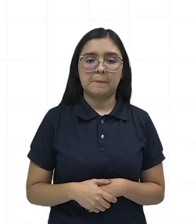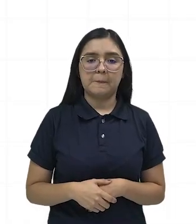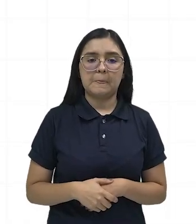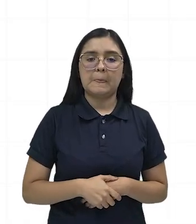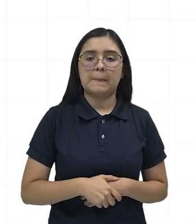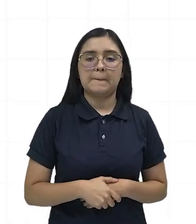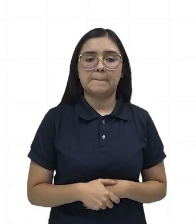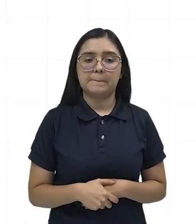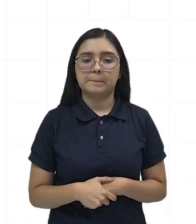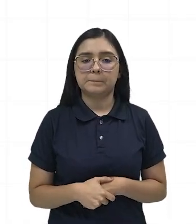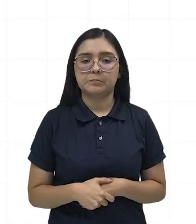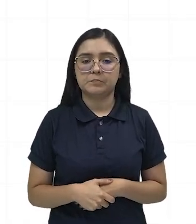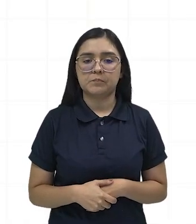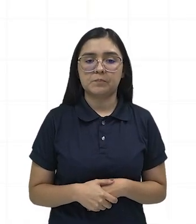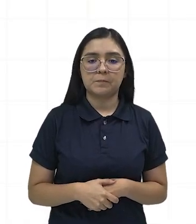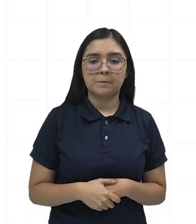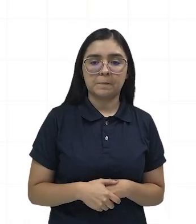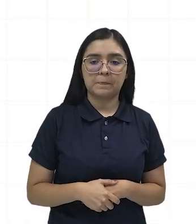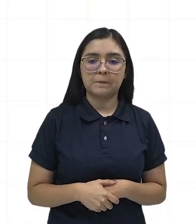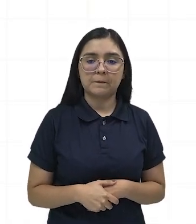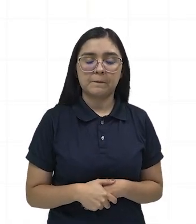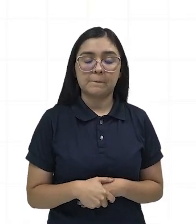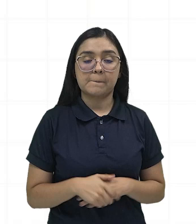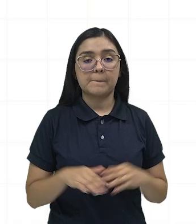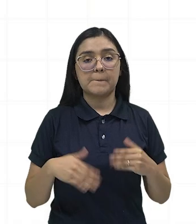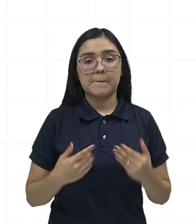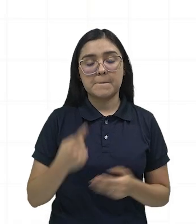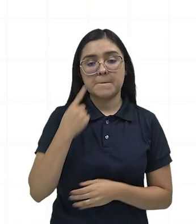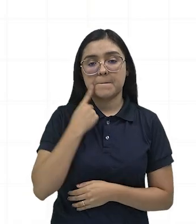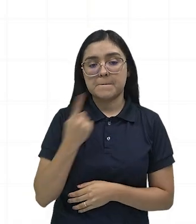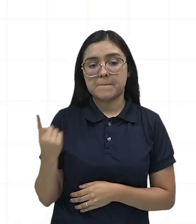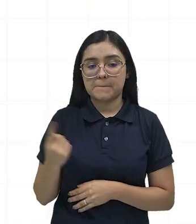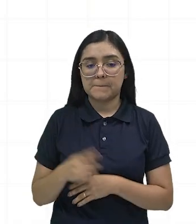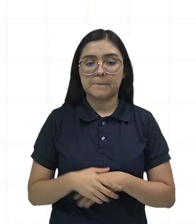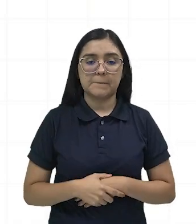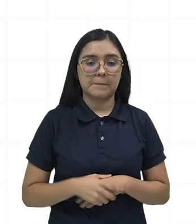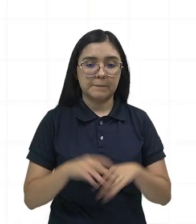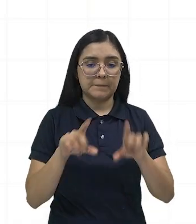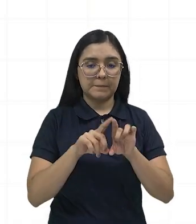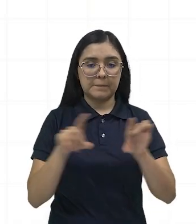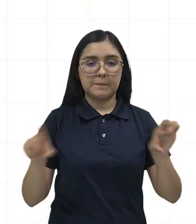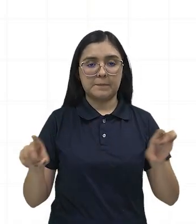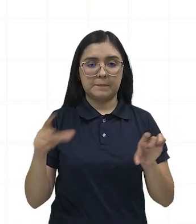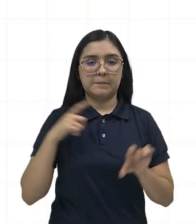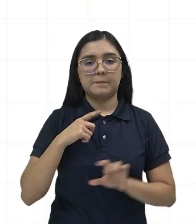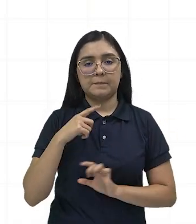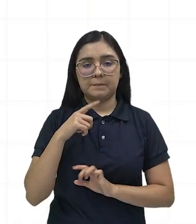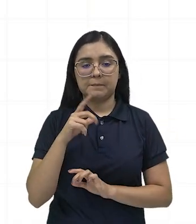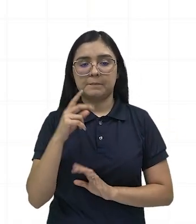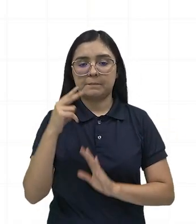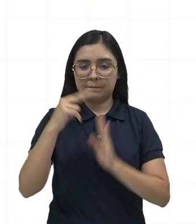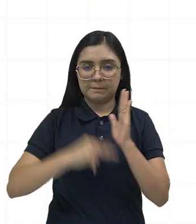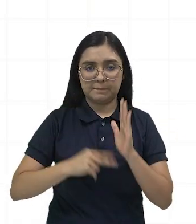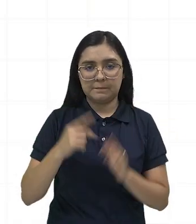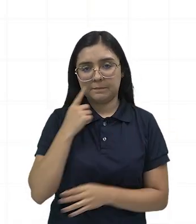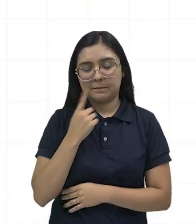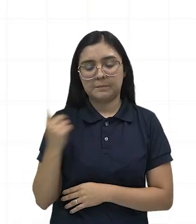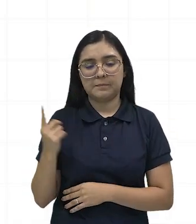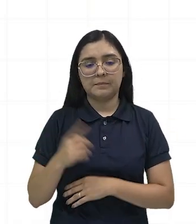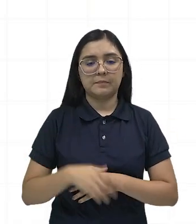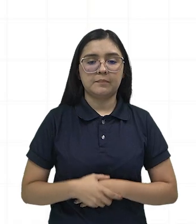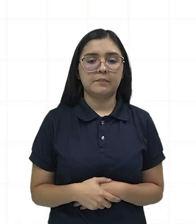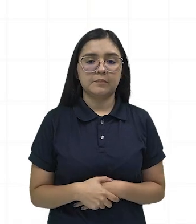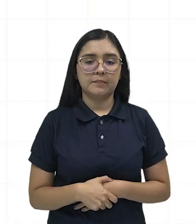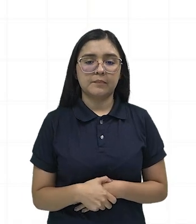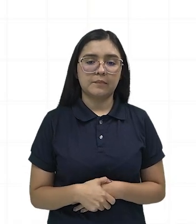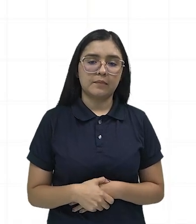comigo, olha lá o que nós temos. Então tá aqui, ó. Em um estacionamento havia carros e